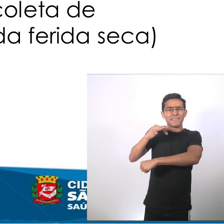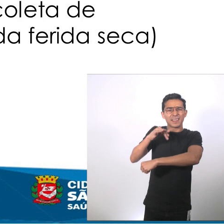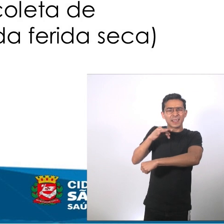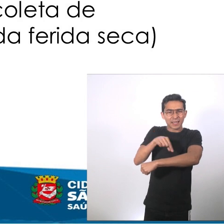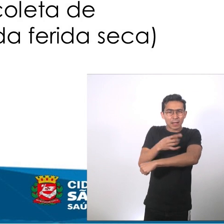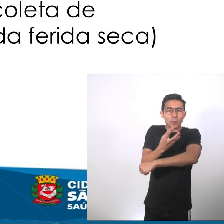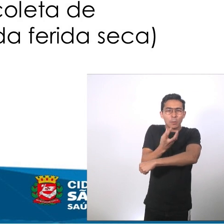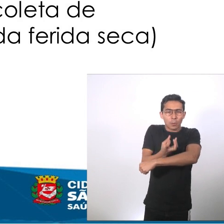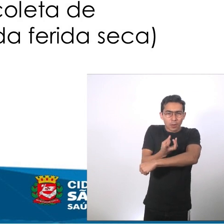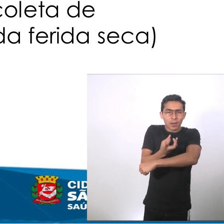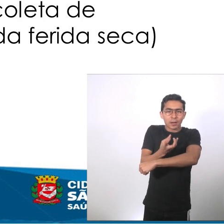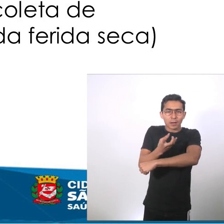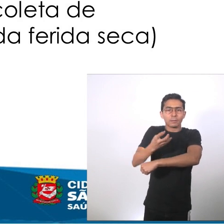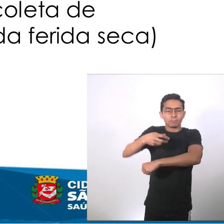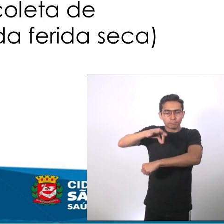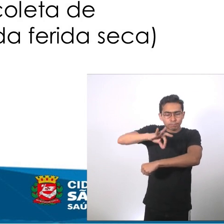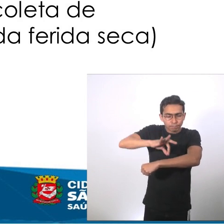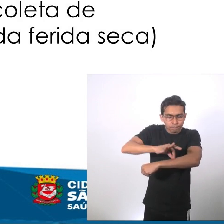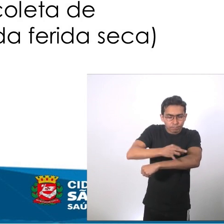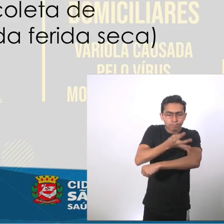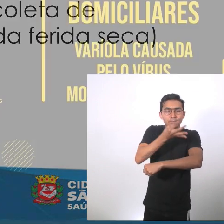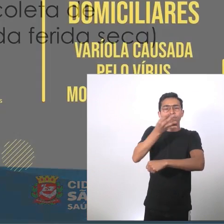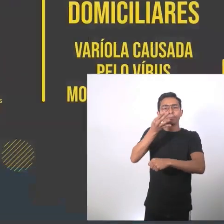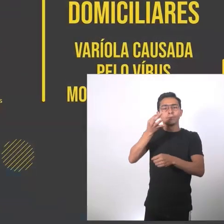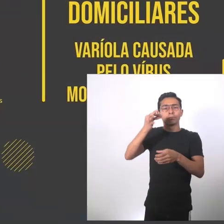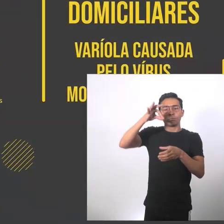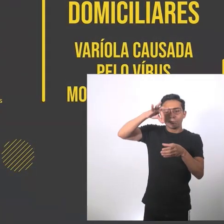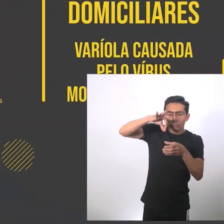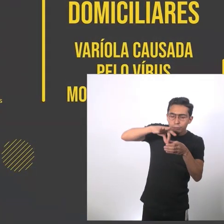já foi falado aqui, para análise laboratorial.